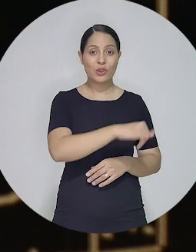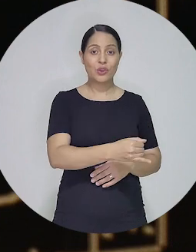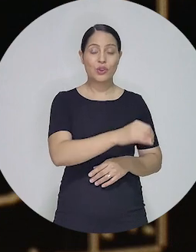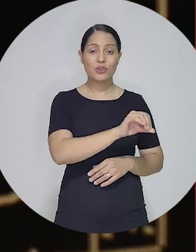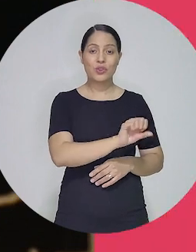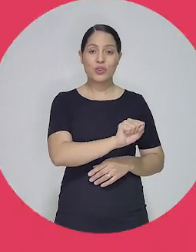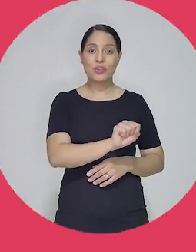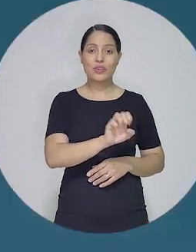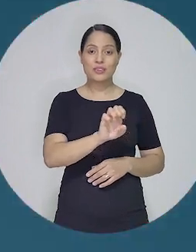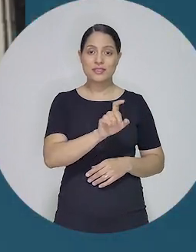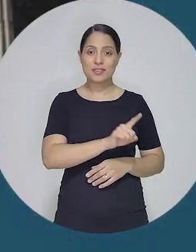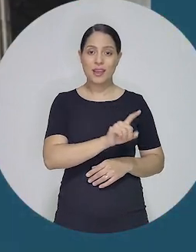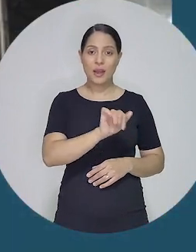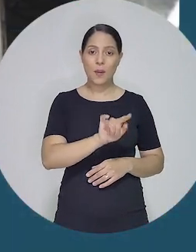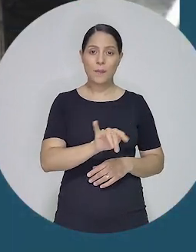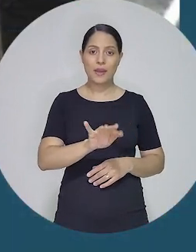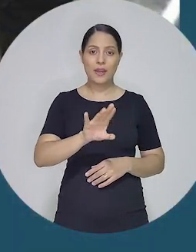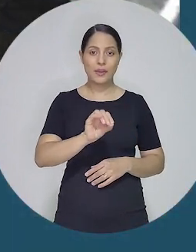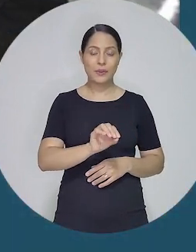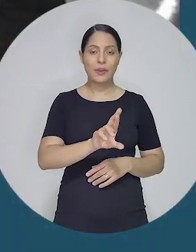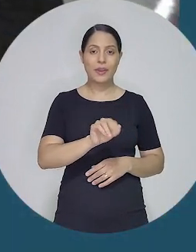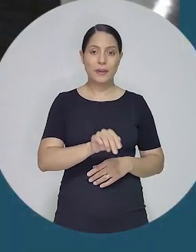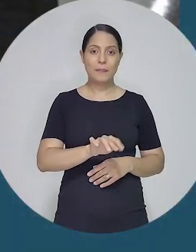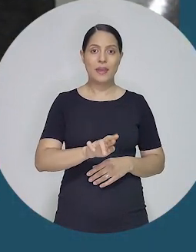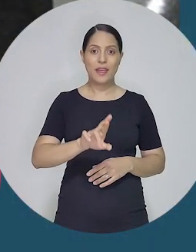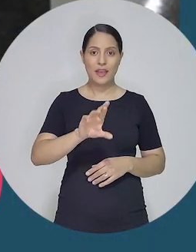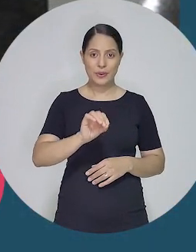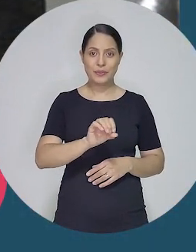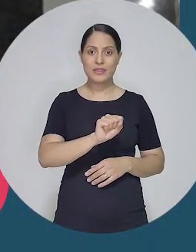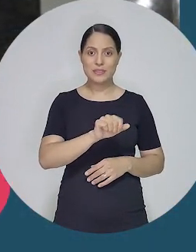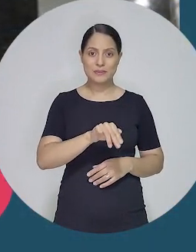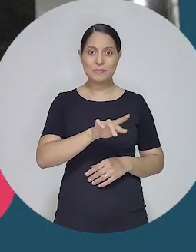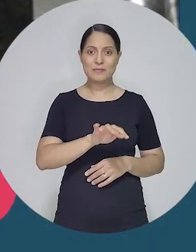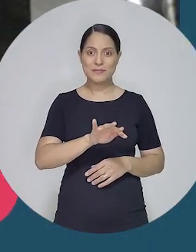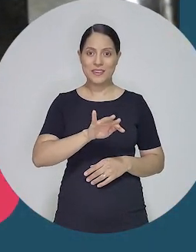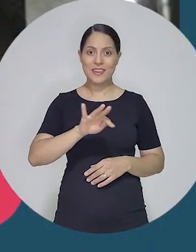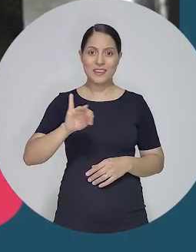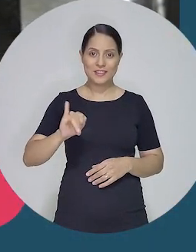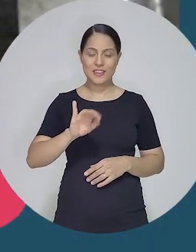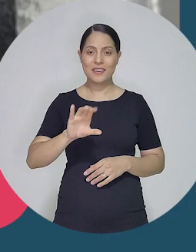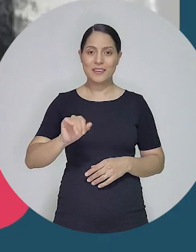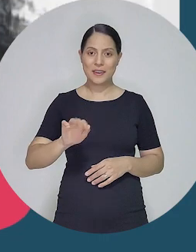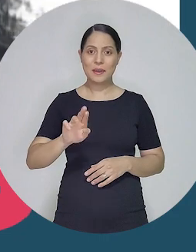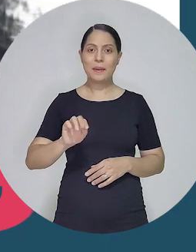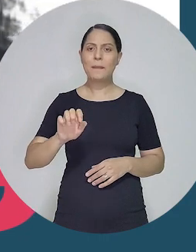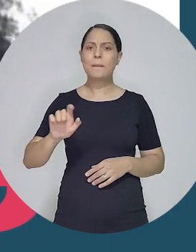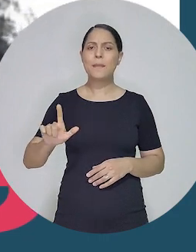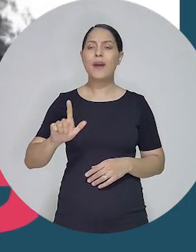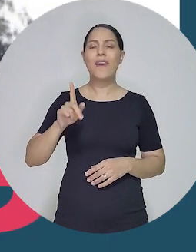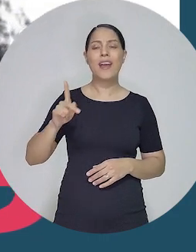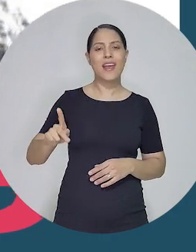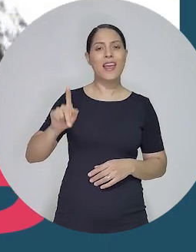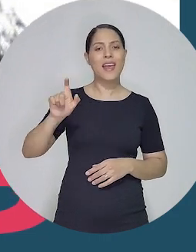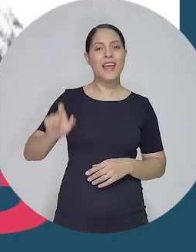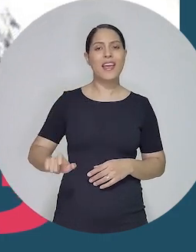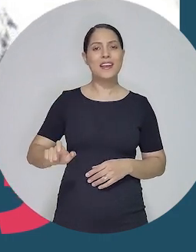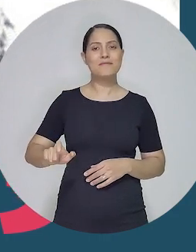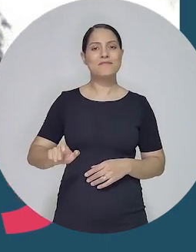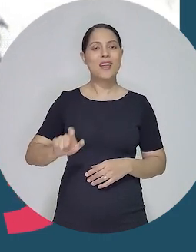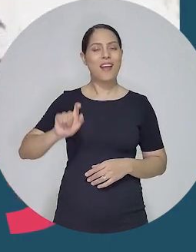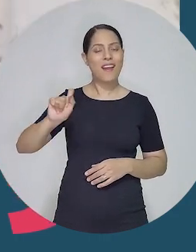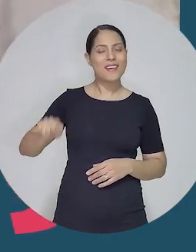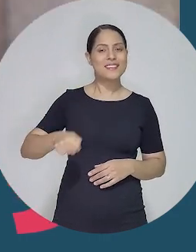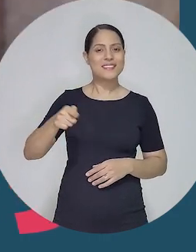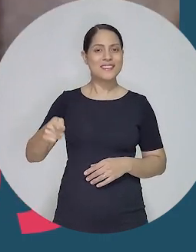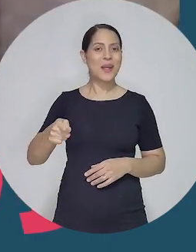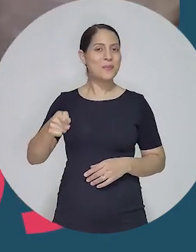José Alberto Ribeiro Simonetti Cabral sempre foi apaixonado pela advocacia, amor que transformou o sonho de um